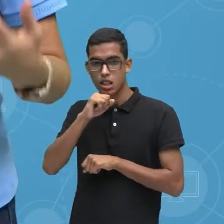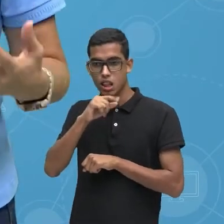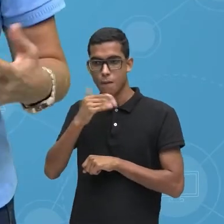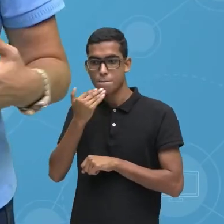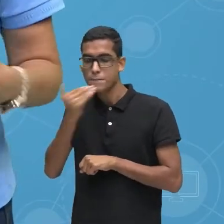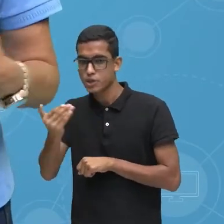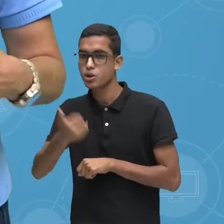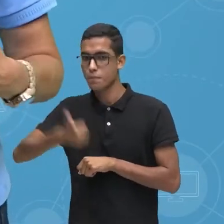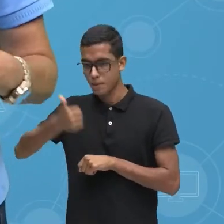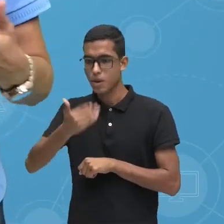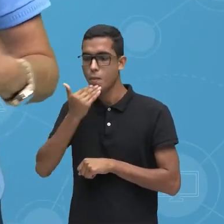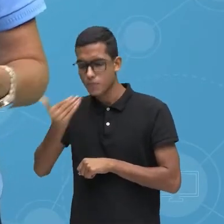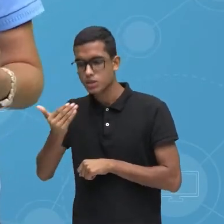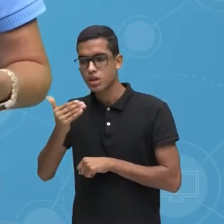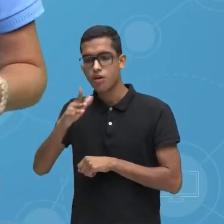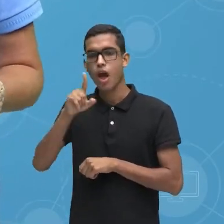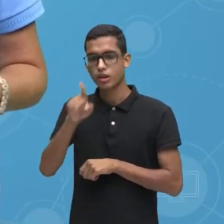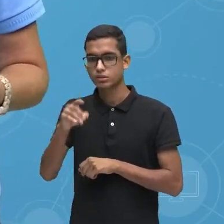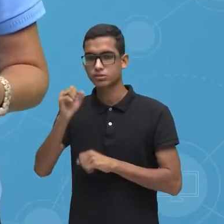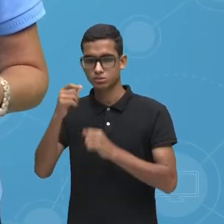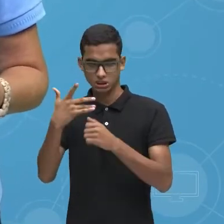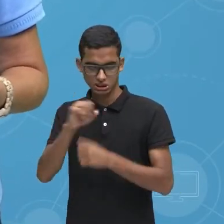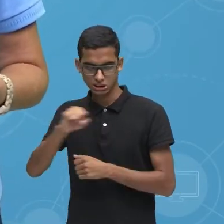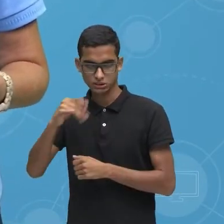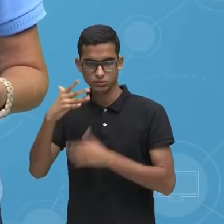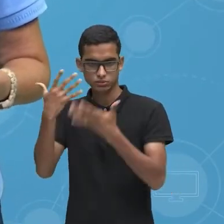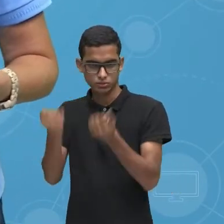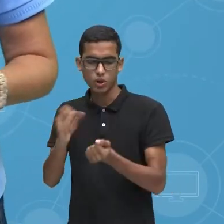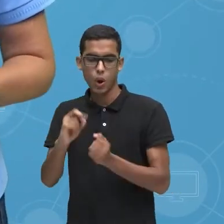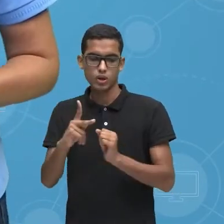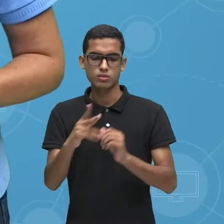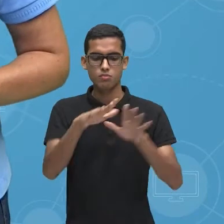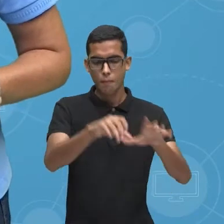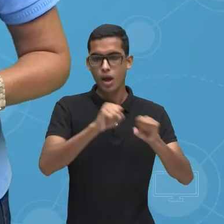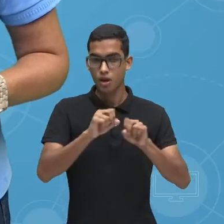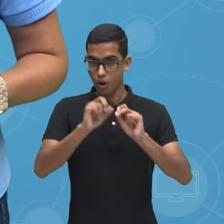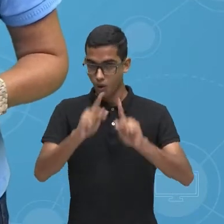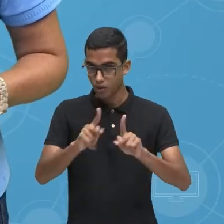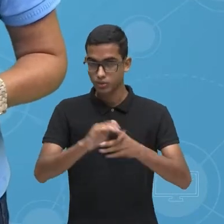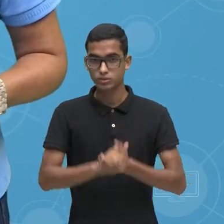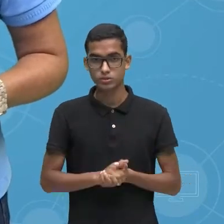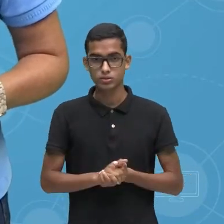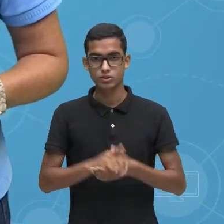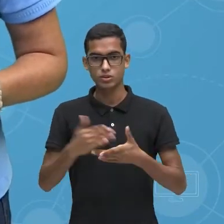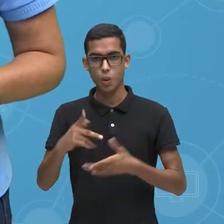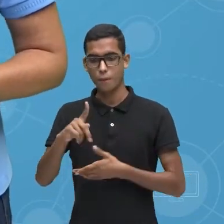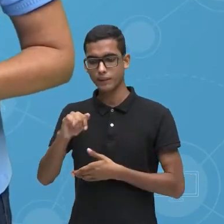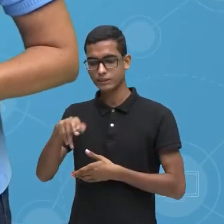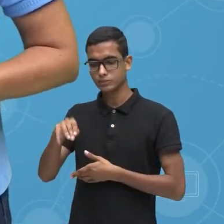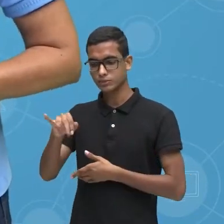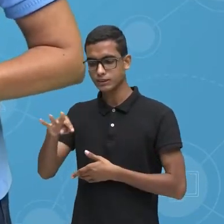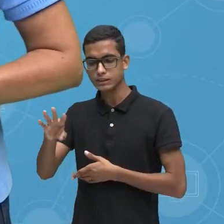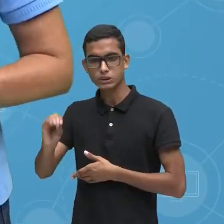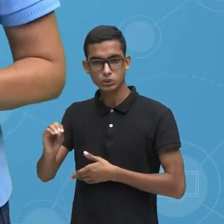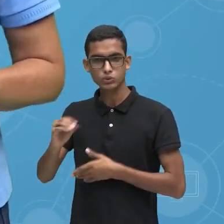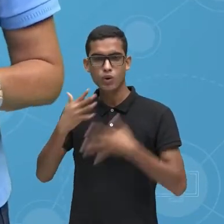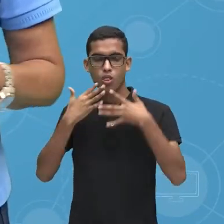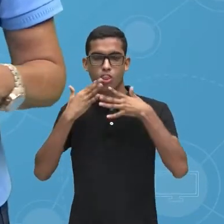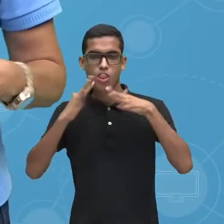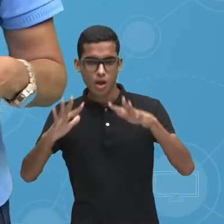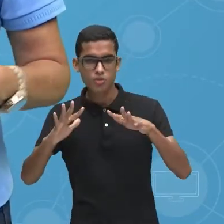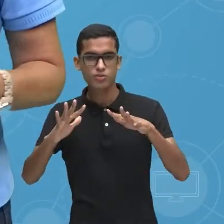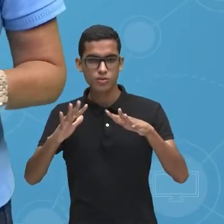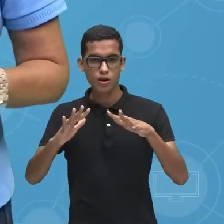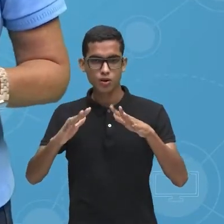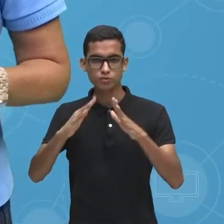as terras também, como eu falei para vocês, que existem várias tonalidades. Então, esse é chamado de pigmento natural. E vamos agora